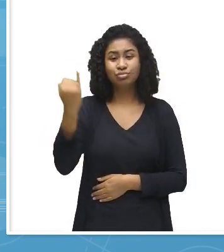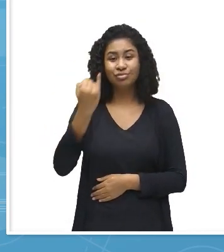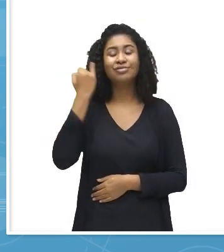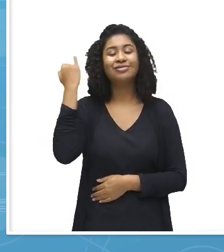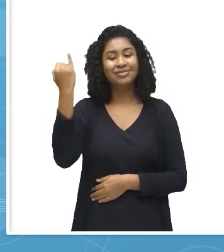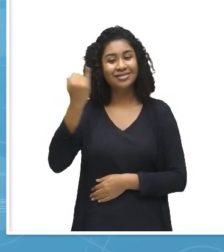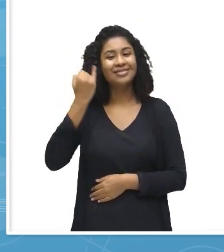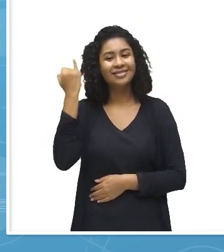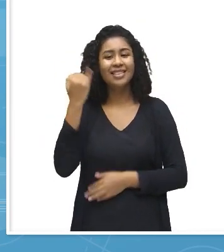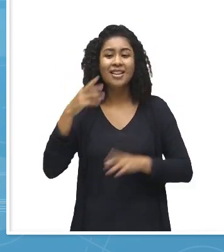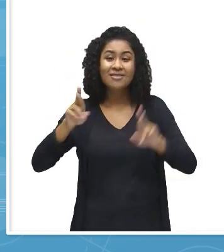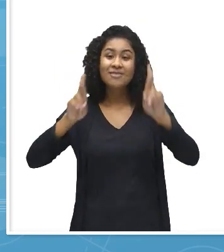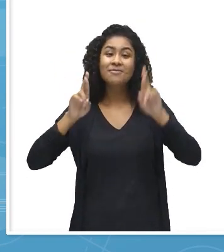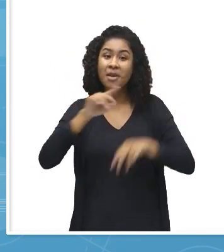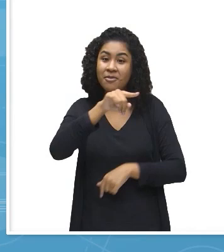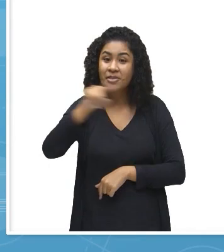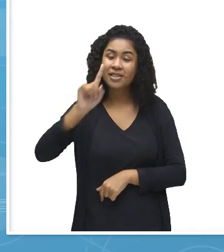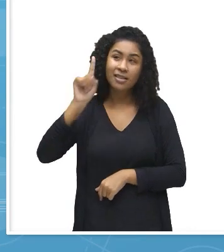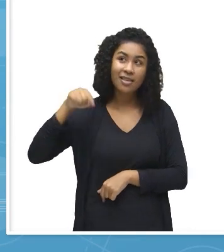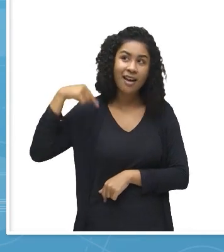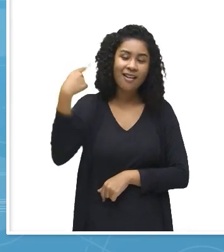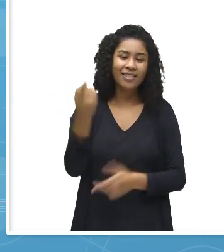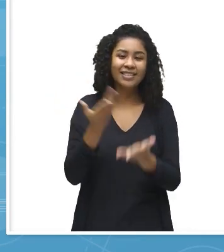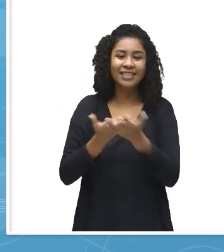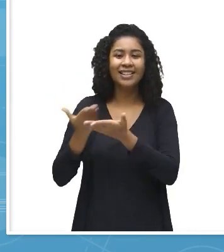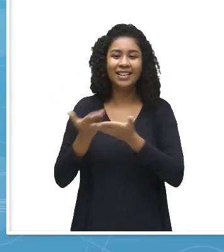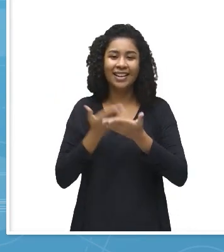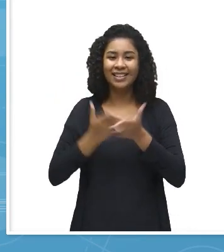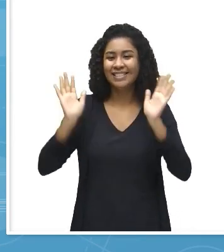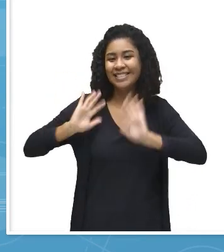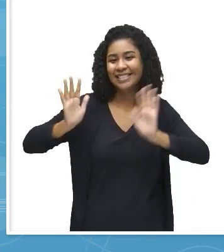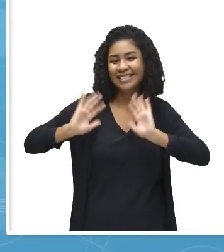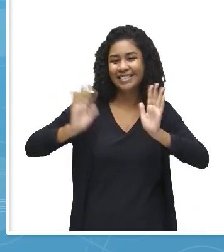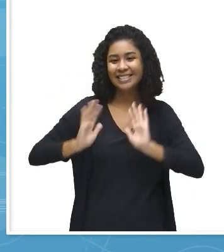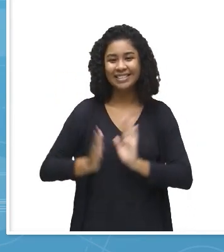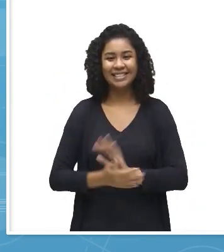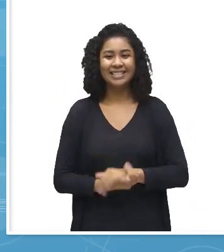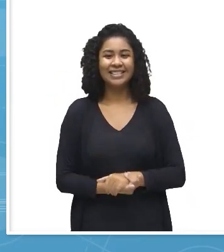importante. Eu espero vocês nas nossas próximas aulas. Até lá!